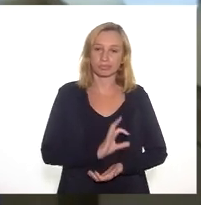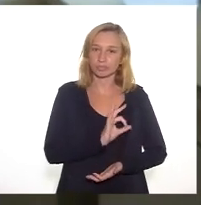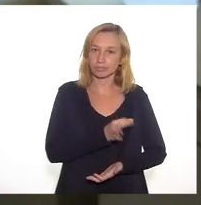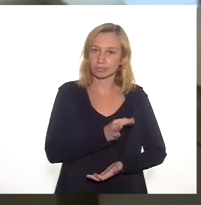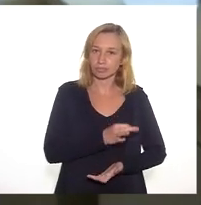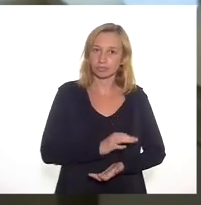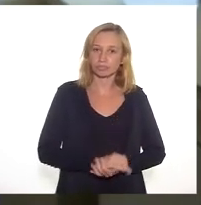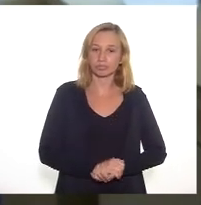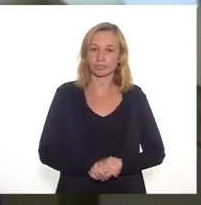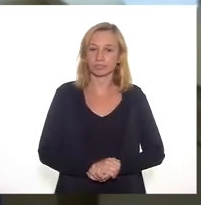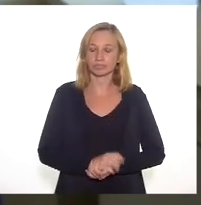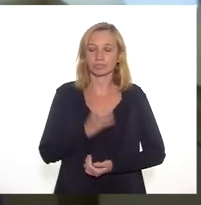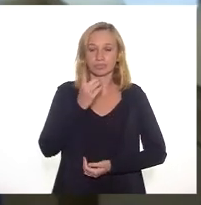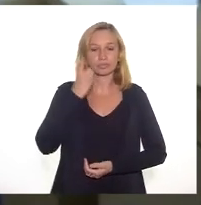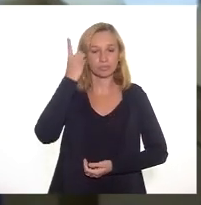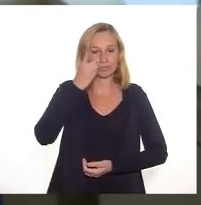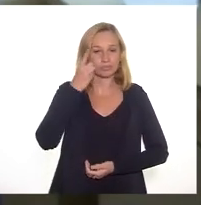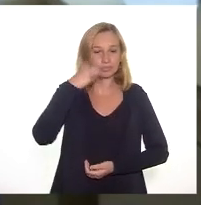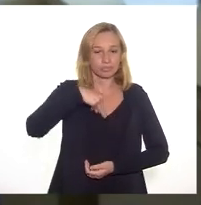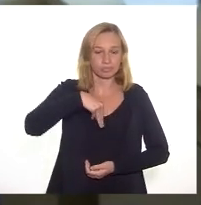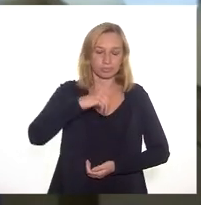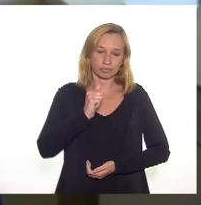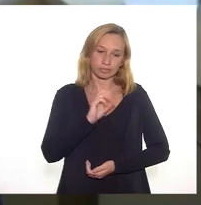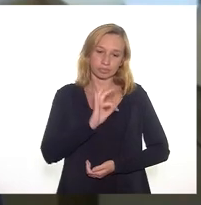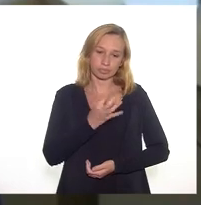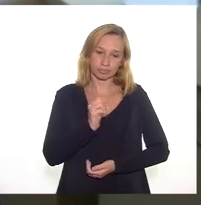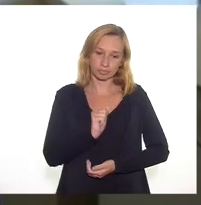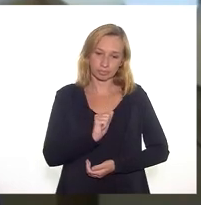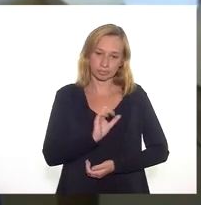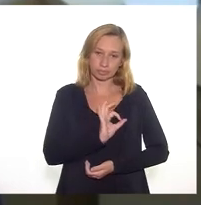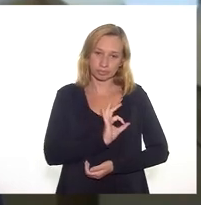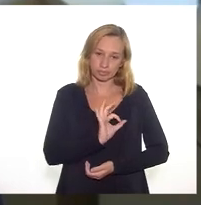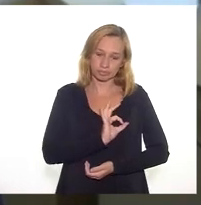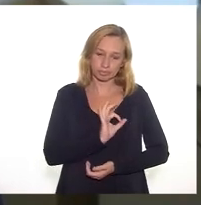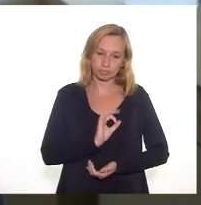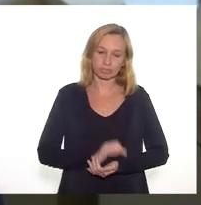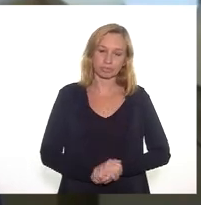concomitantemente, a deputada Marta Rocha